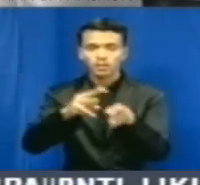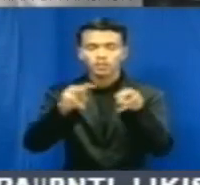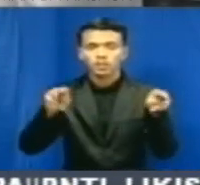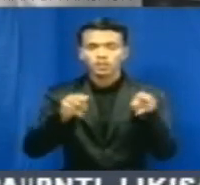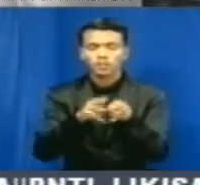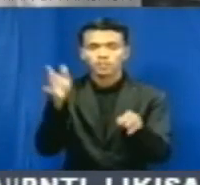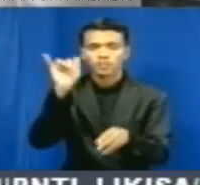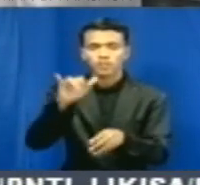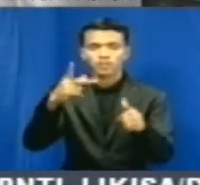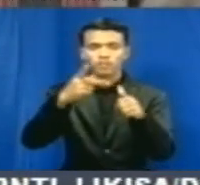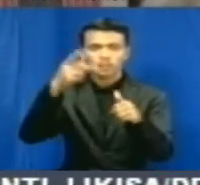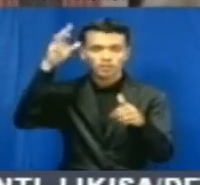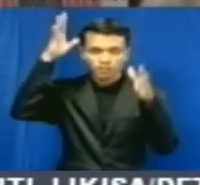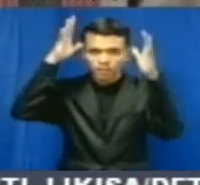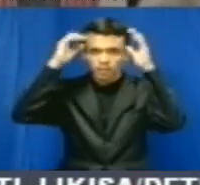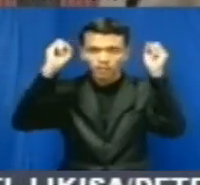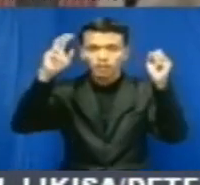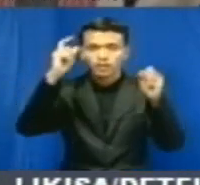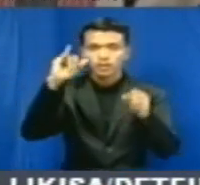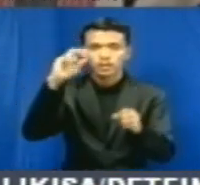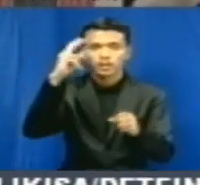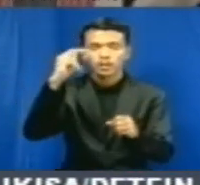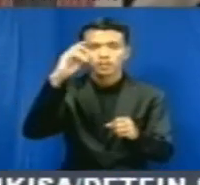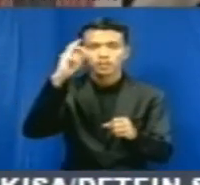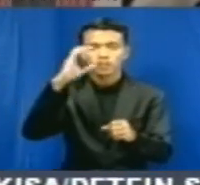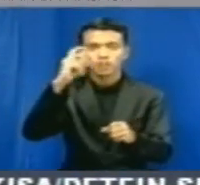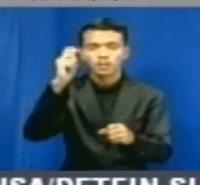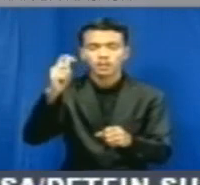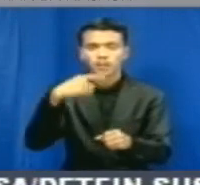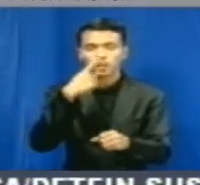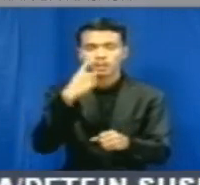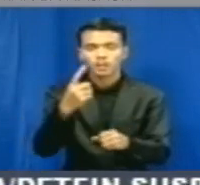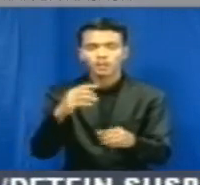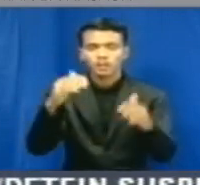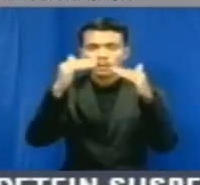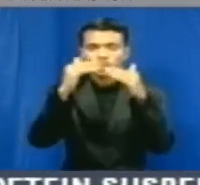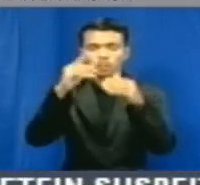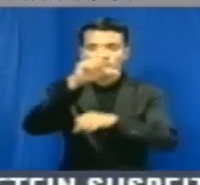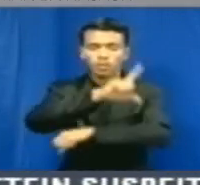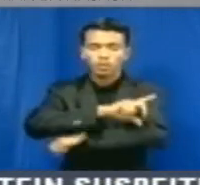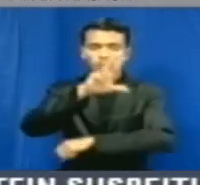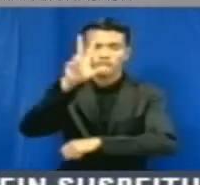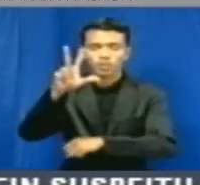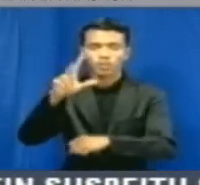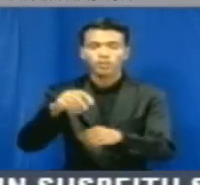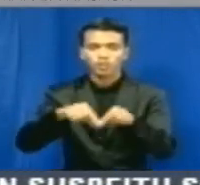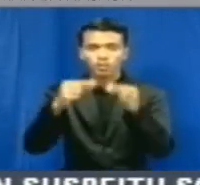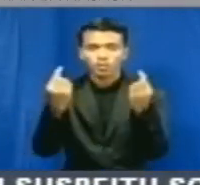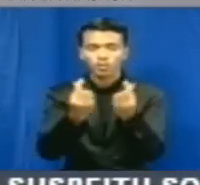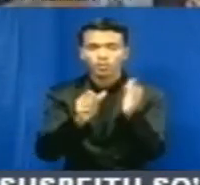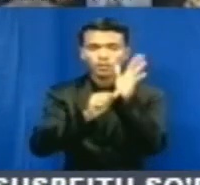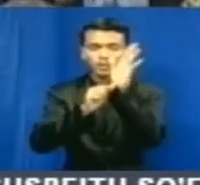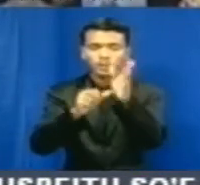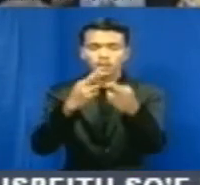Cira. Vice-presidente INCT Valentim Ximenez Atetem. Seminário Lorentolo Nei, cada equipa